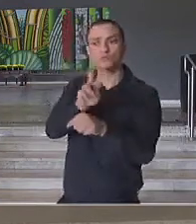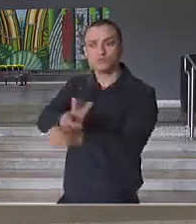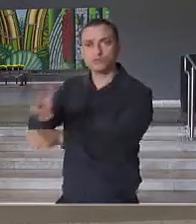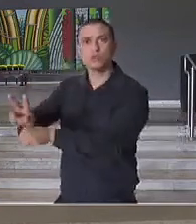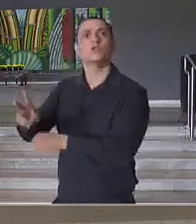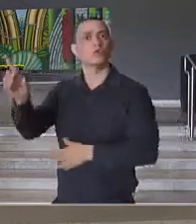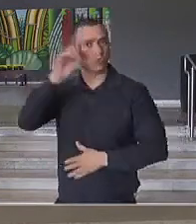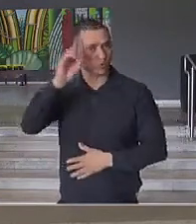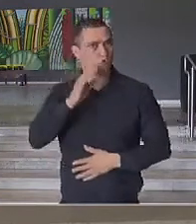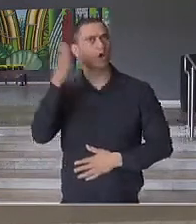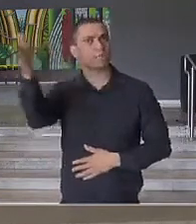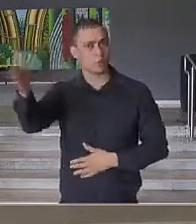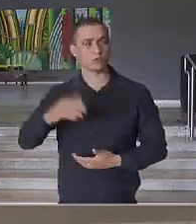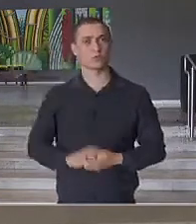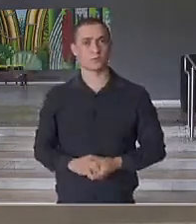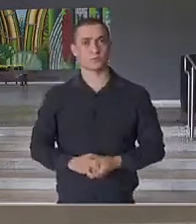Covid.